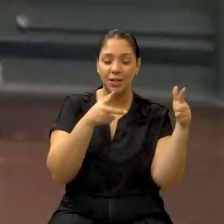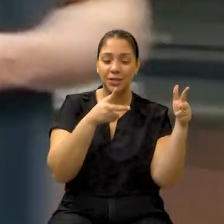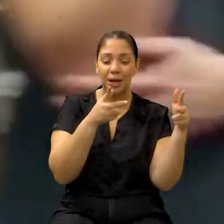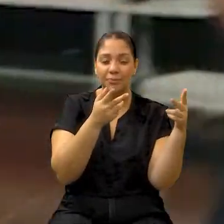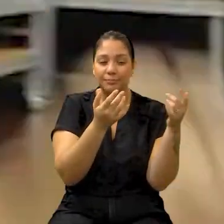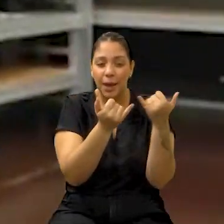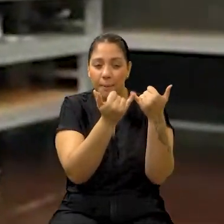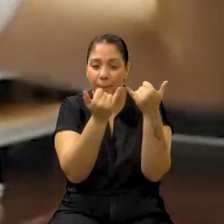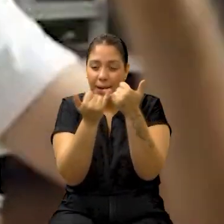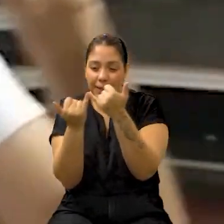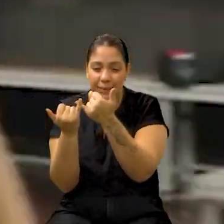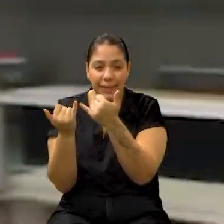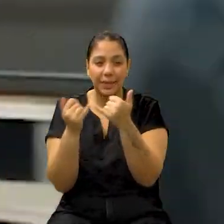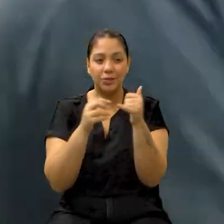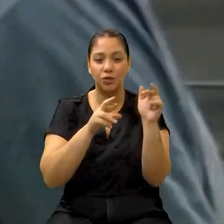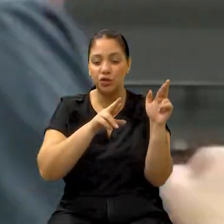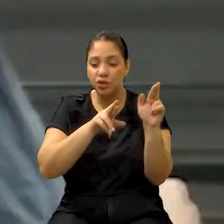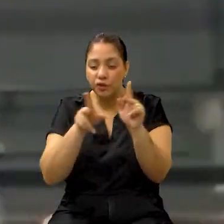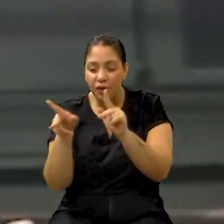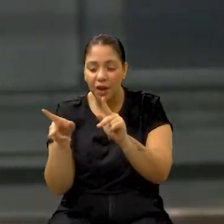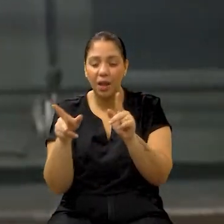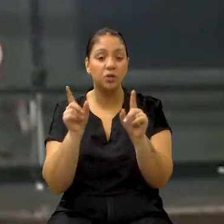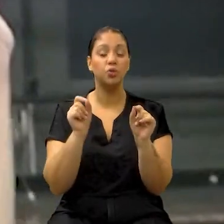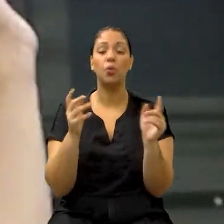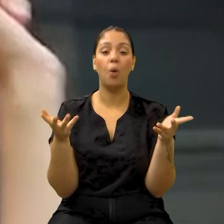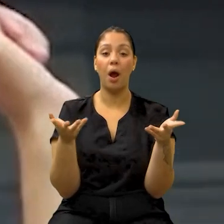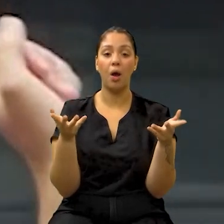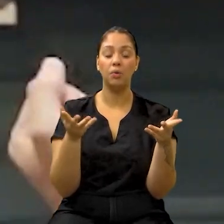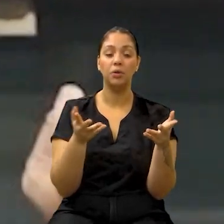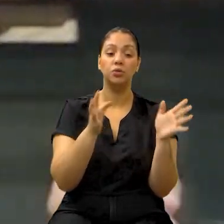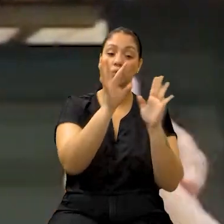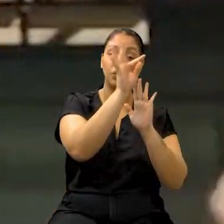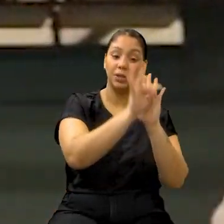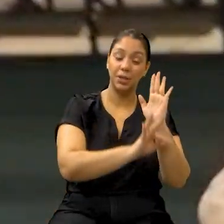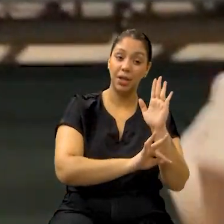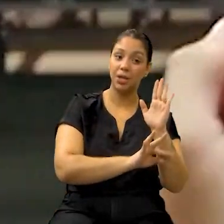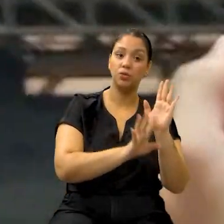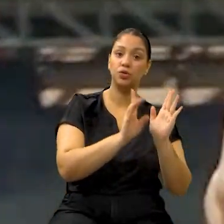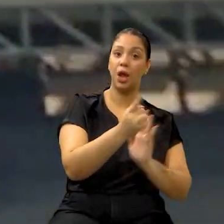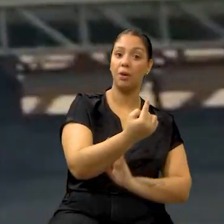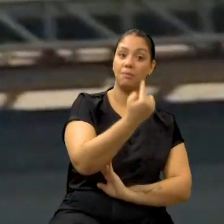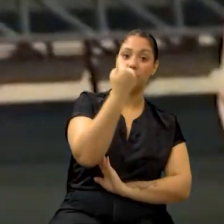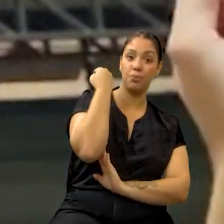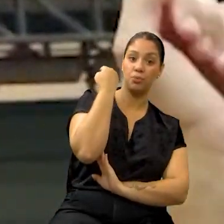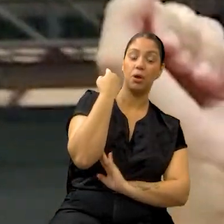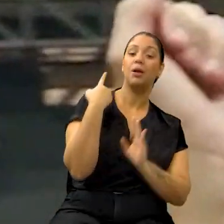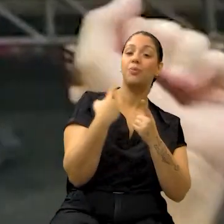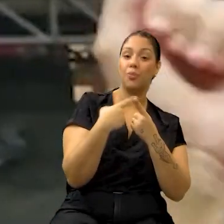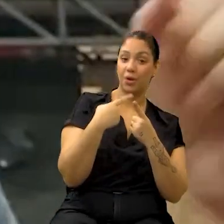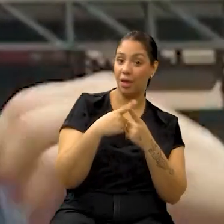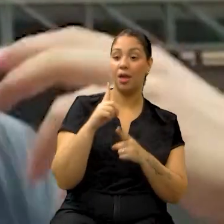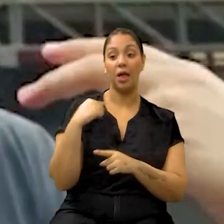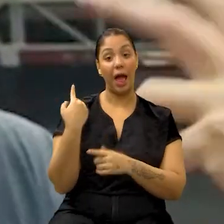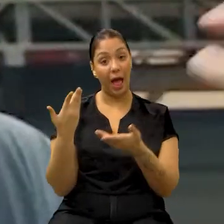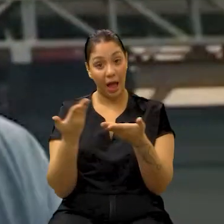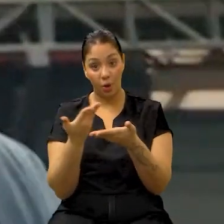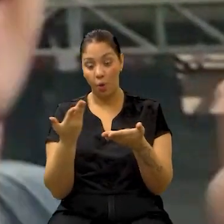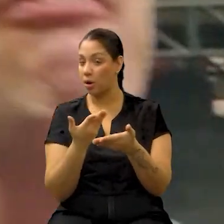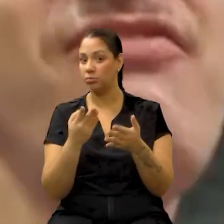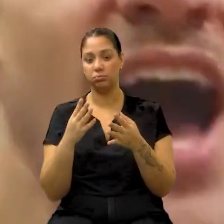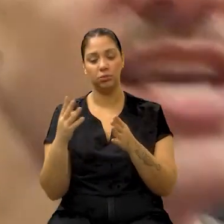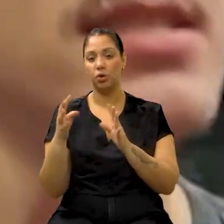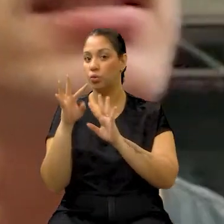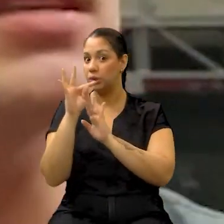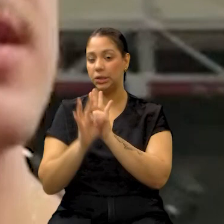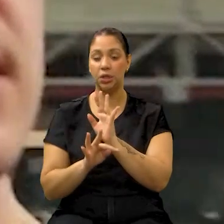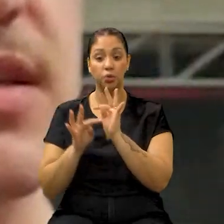de semelhanças ou diferenças do texto original, porque nós decidimos fazer o texto na